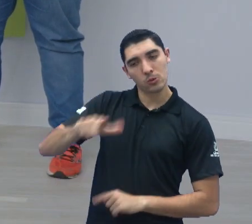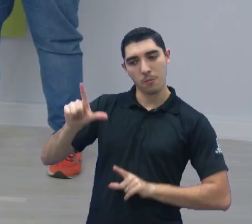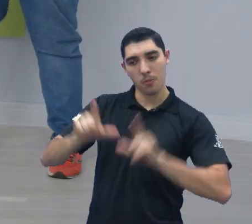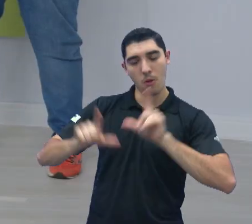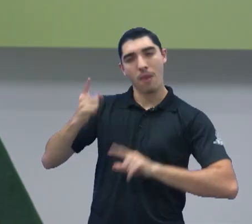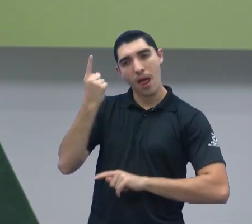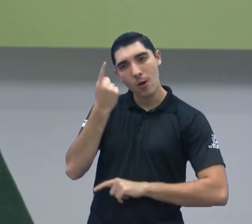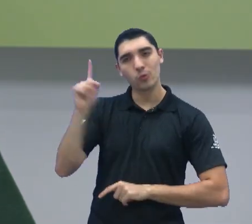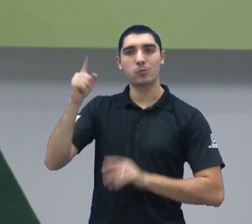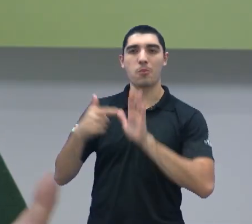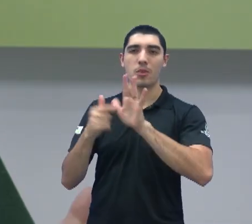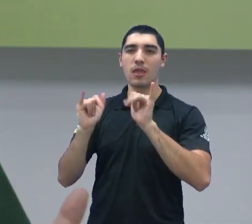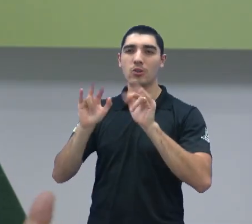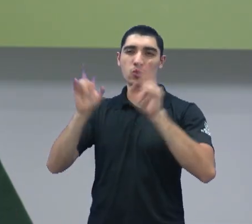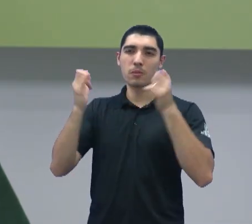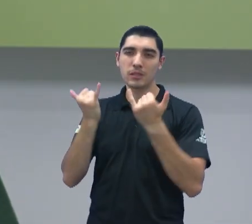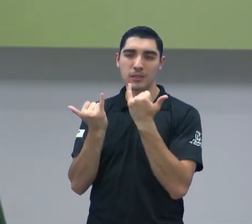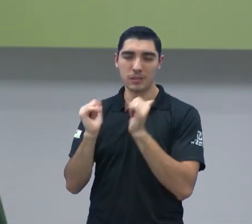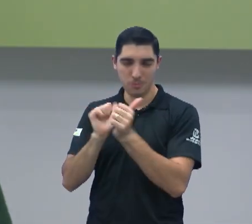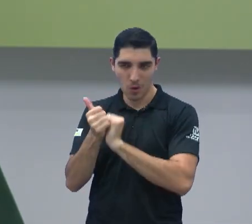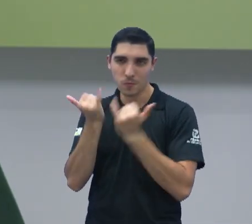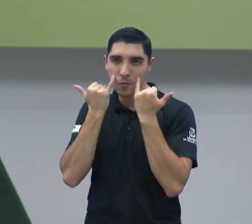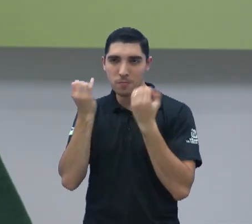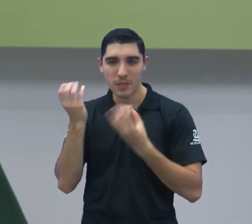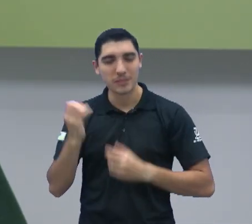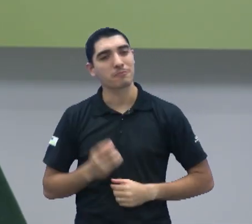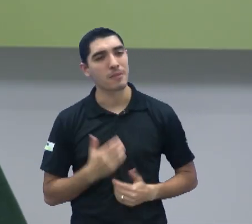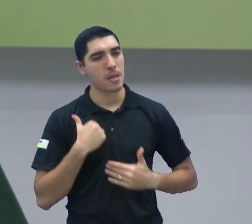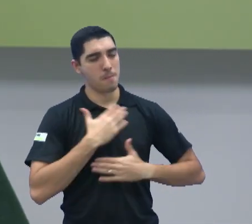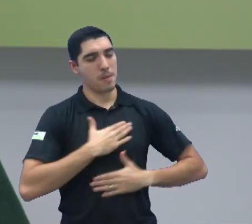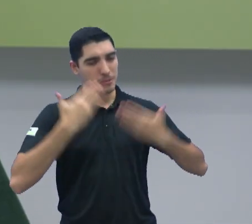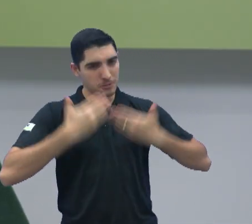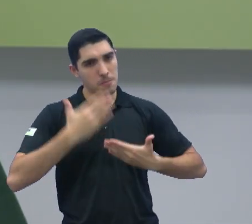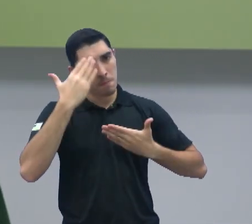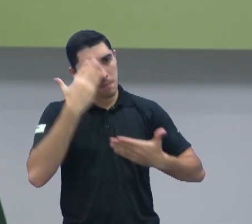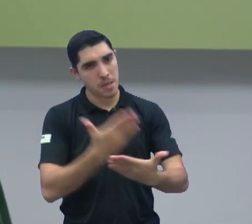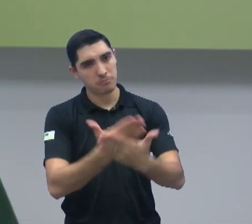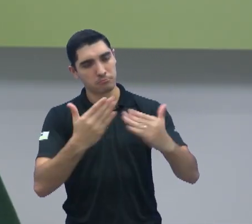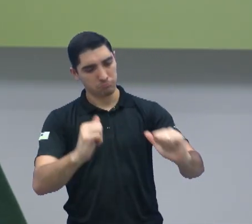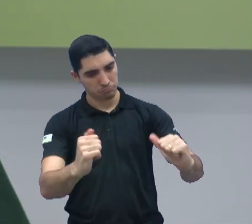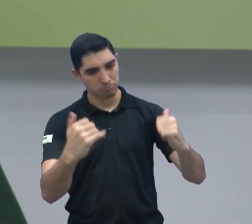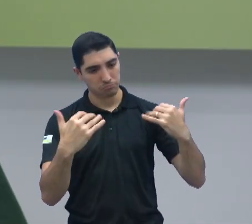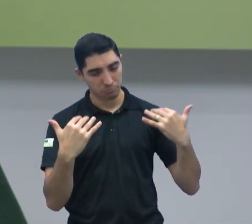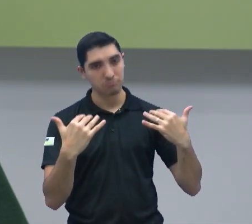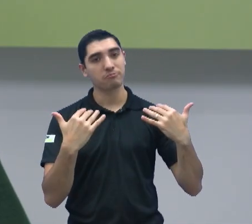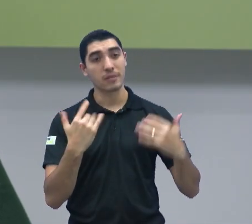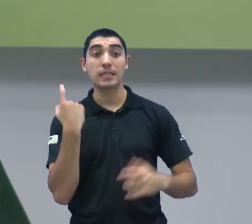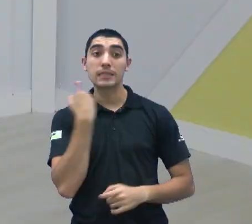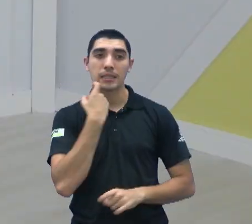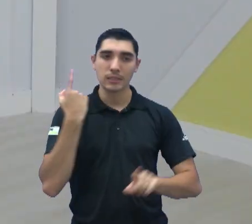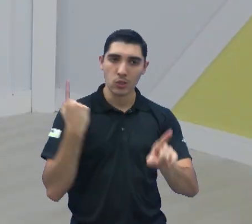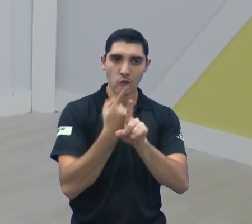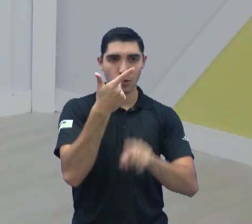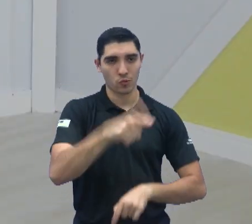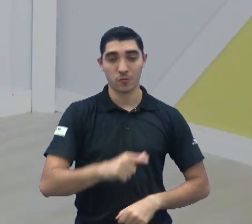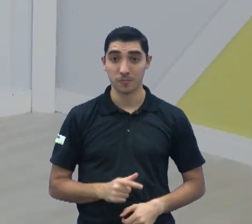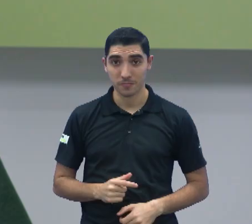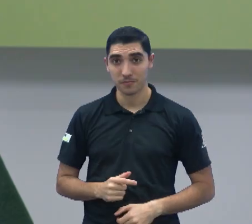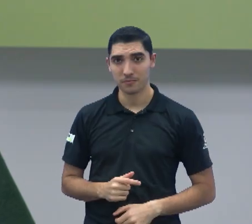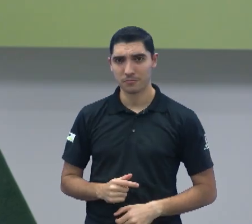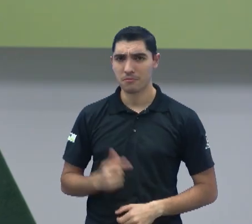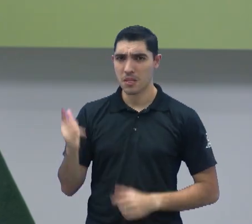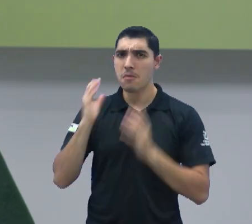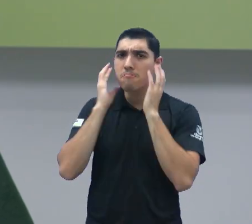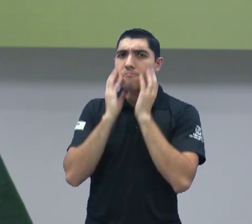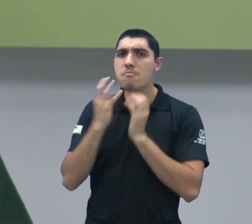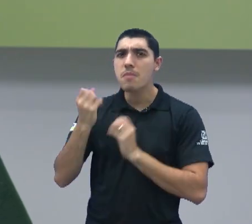Hora do Esporte. Prazer foi todo meu, Vieira. Obrigado a todos que nos acompanharam em casa. Sexta-feira estamos de volta. Paulito, você tá com uma barba branca aí,